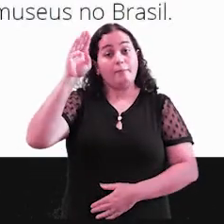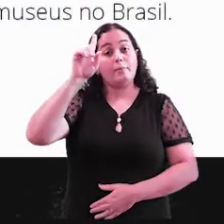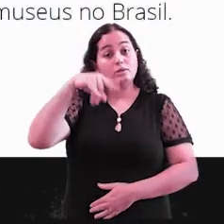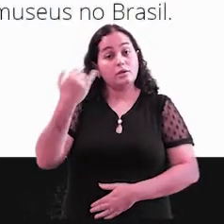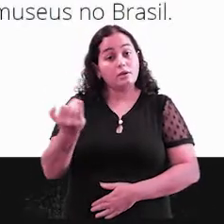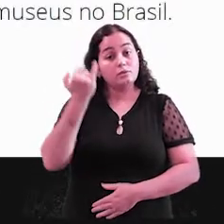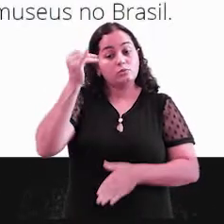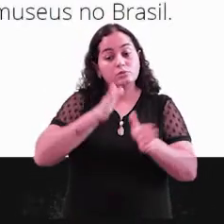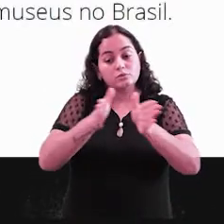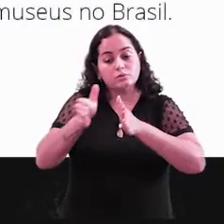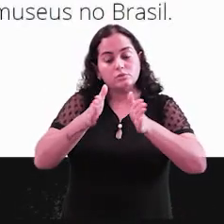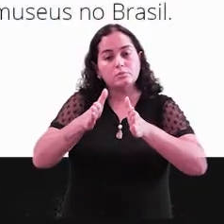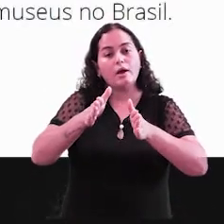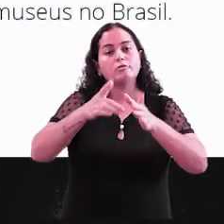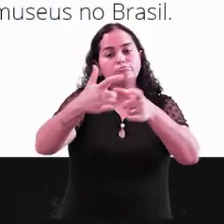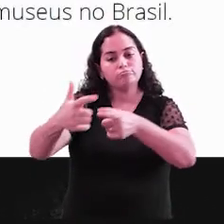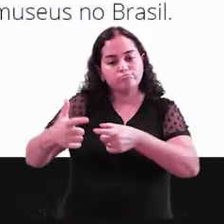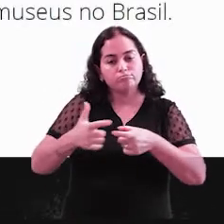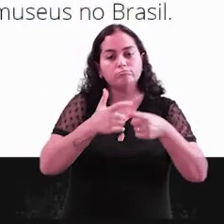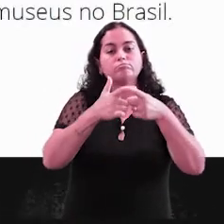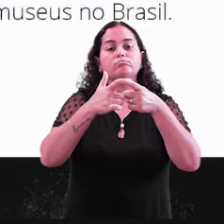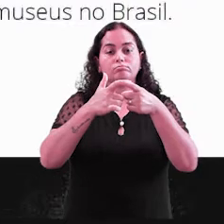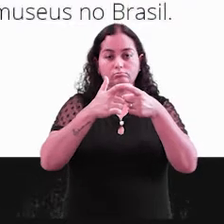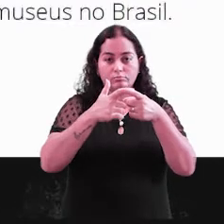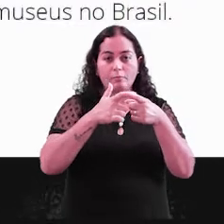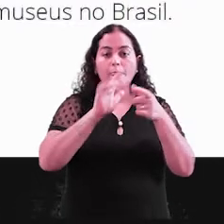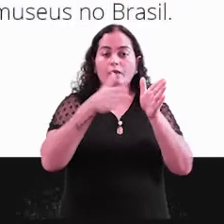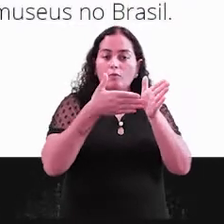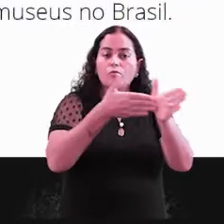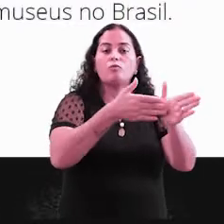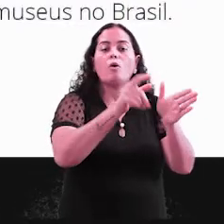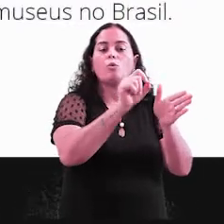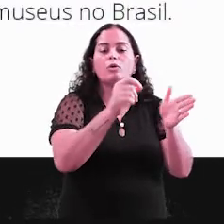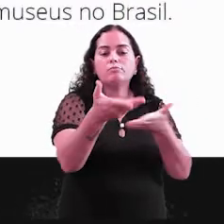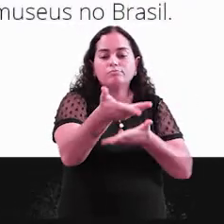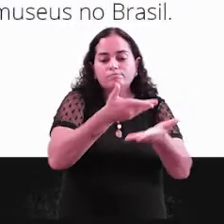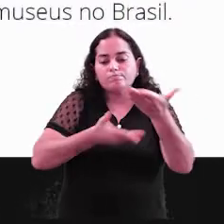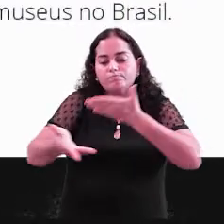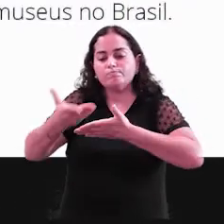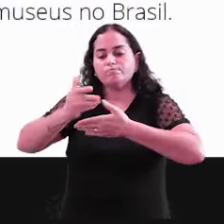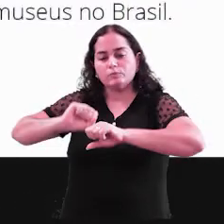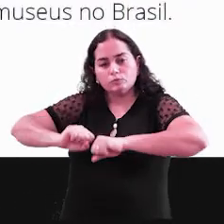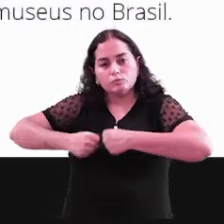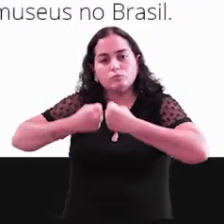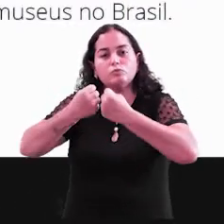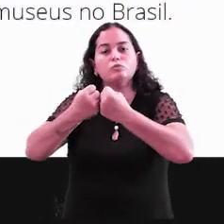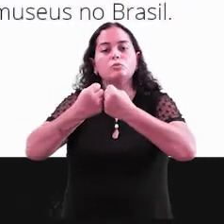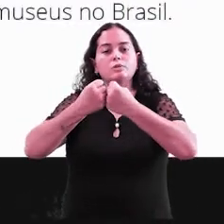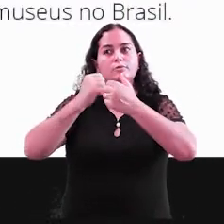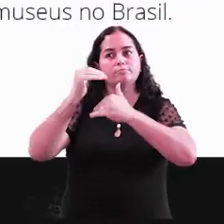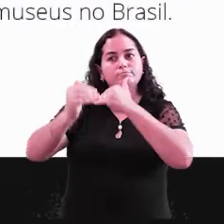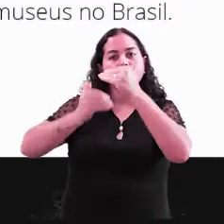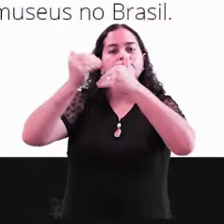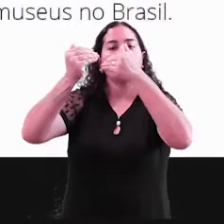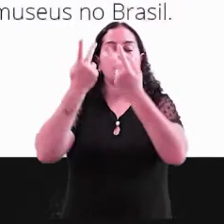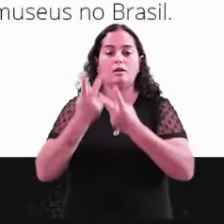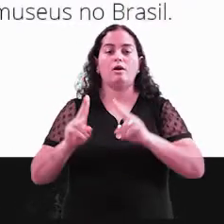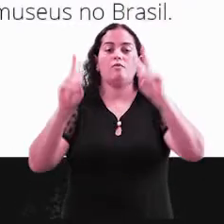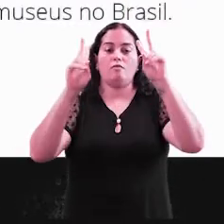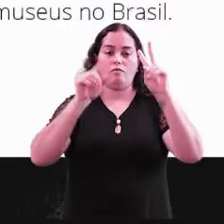da acessibilidade nesses espaços, dedicando-se à articulação, ao fortalecimento, à promoção e